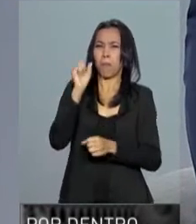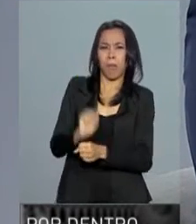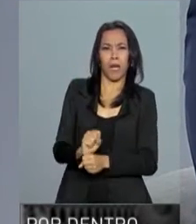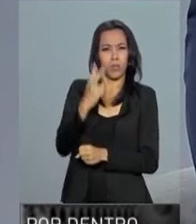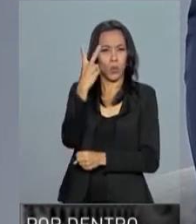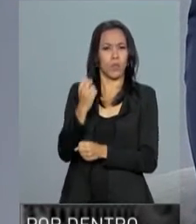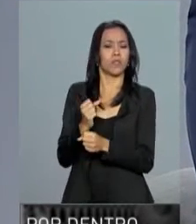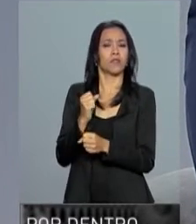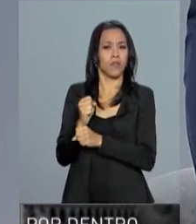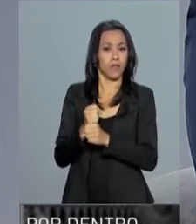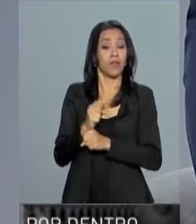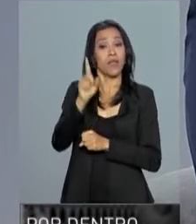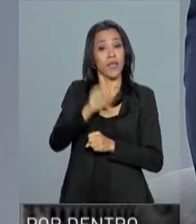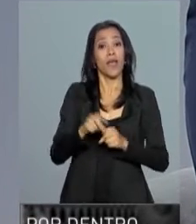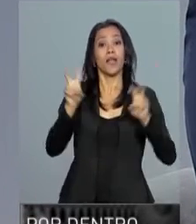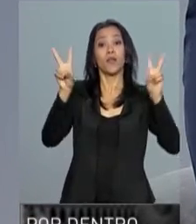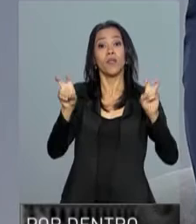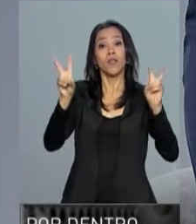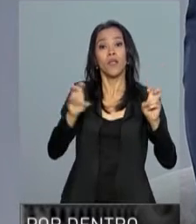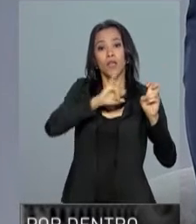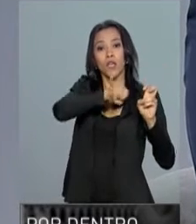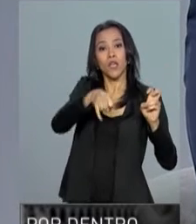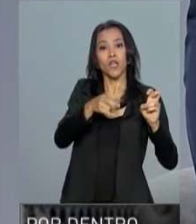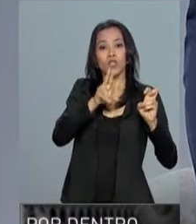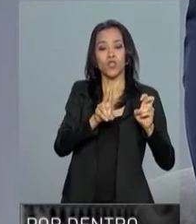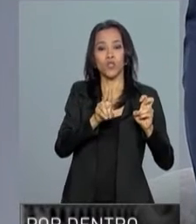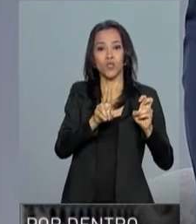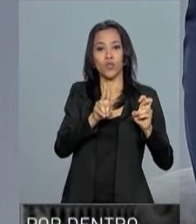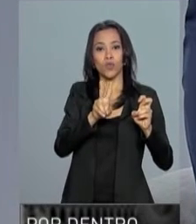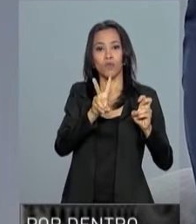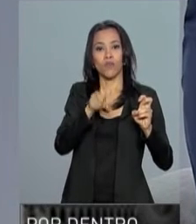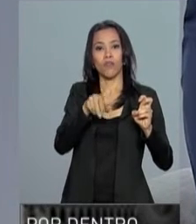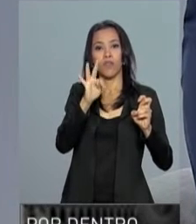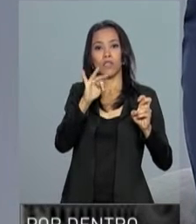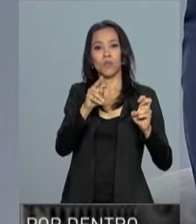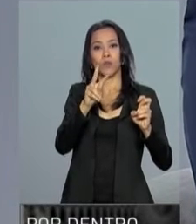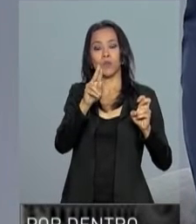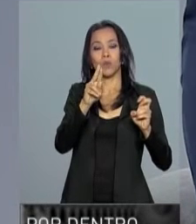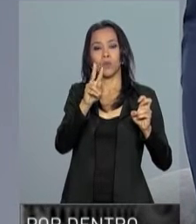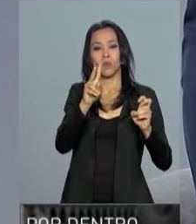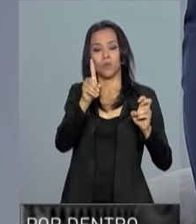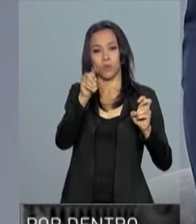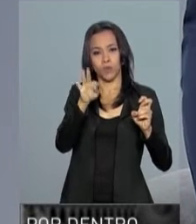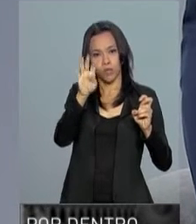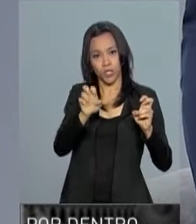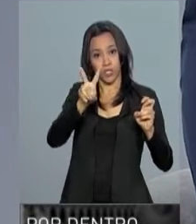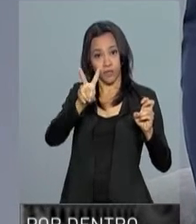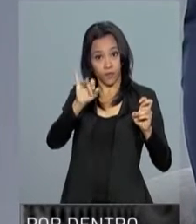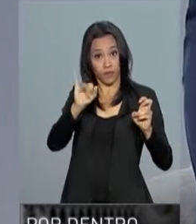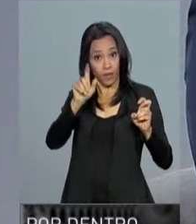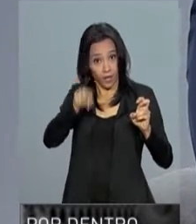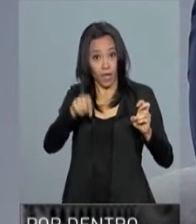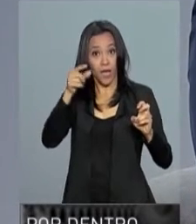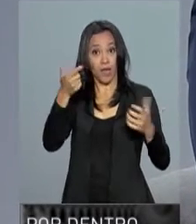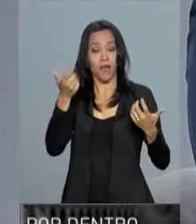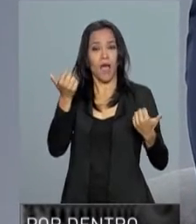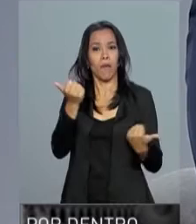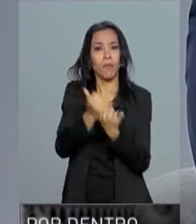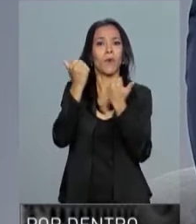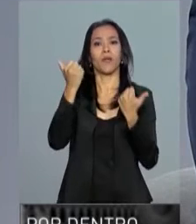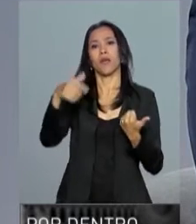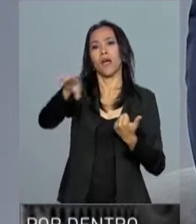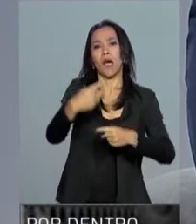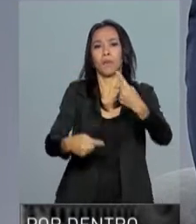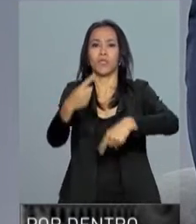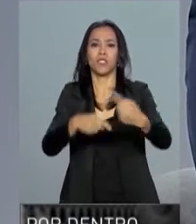que é o programa Juventude viva que trabalha com políticas públicas direto do combate à vulnerabilidade juvenil e